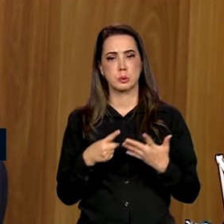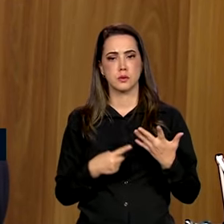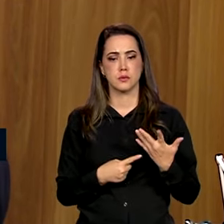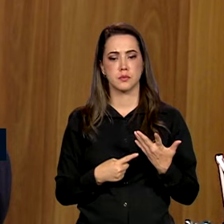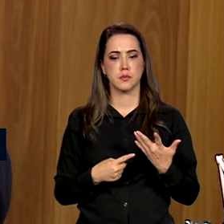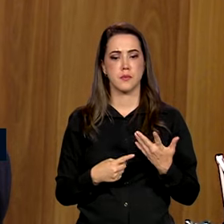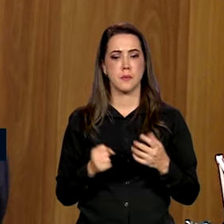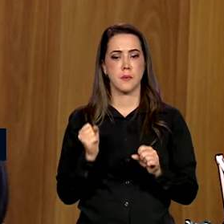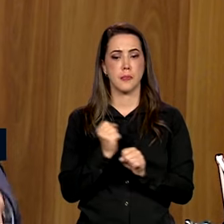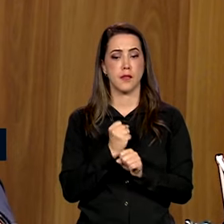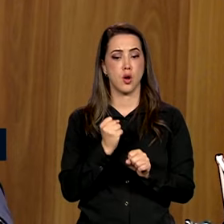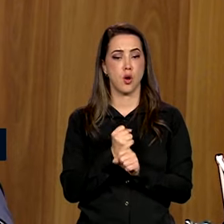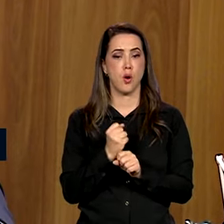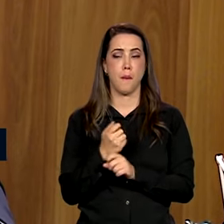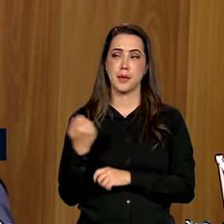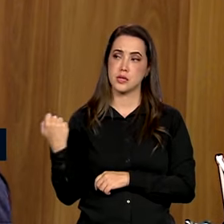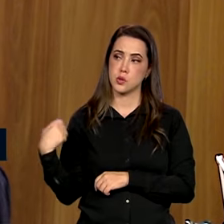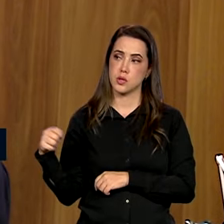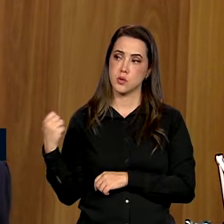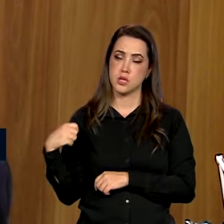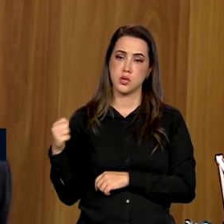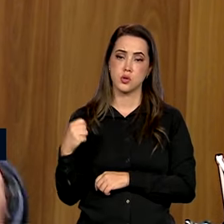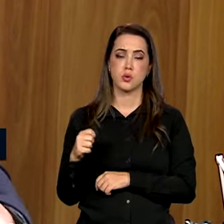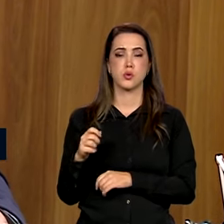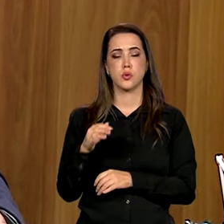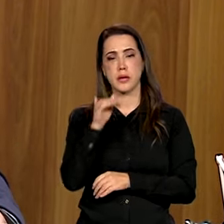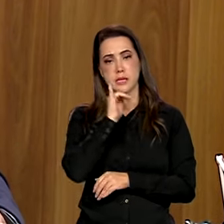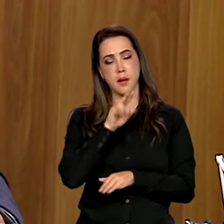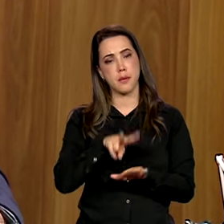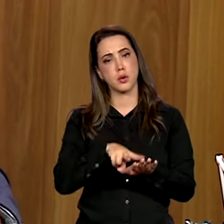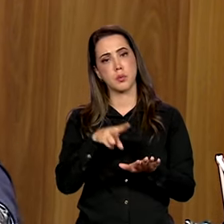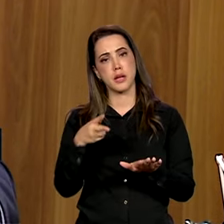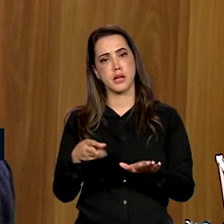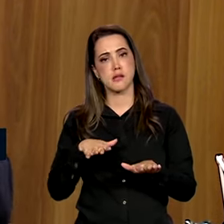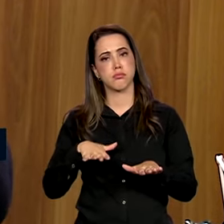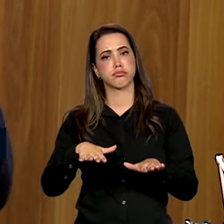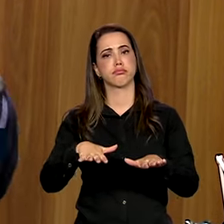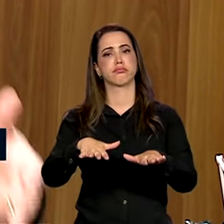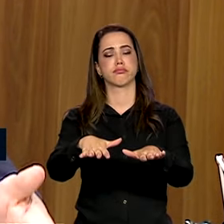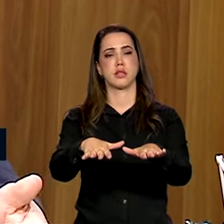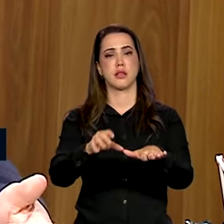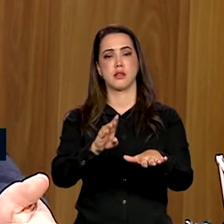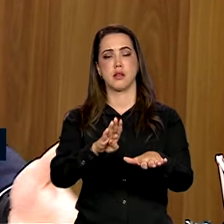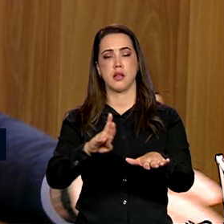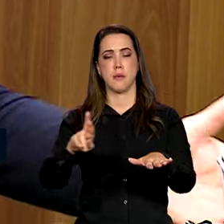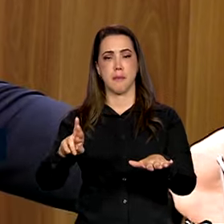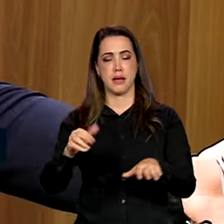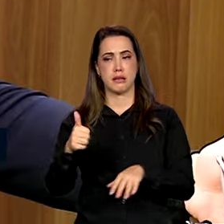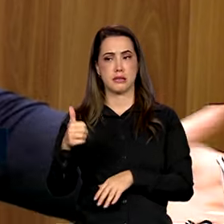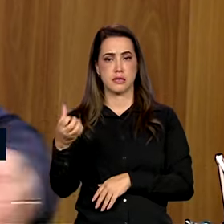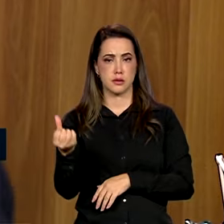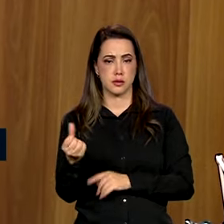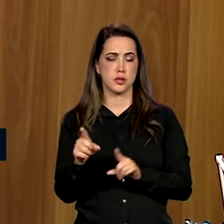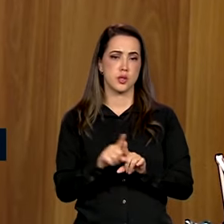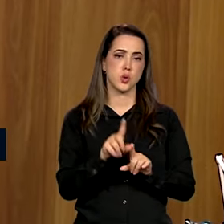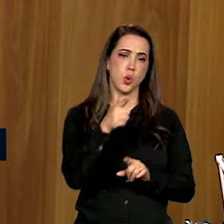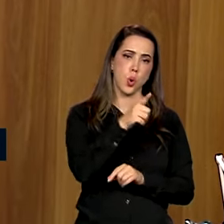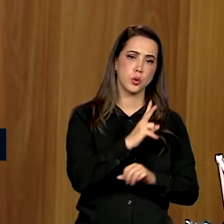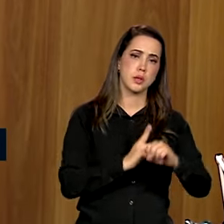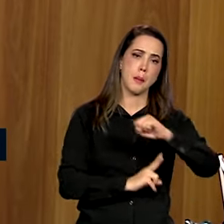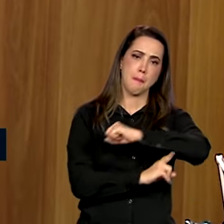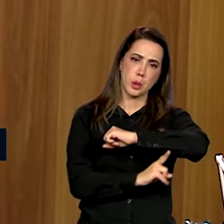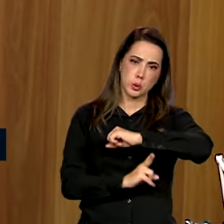no Estado do Rio Grande do Sul como a duplicação da br-116 a recuperação da ponte de Uruguaiana que